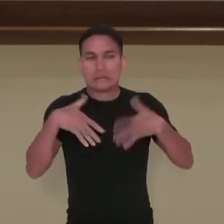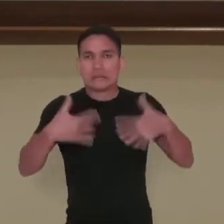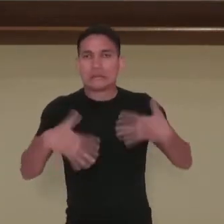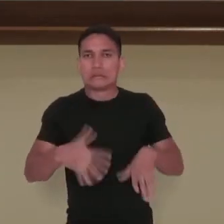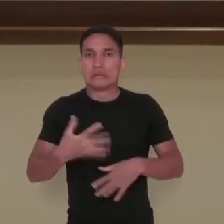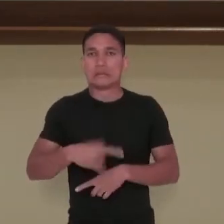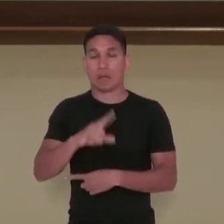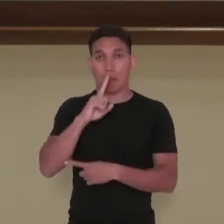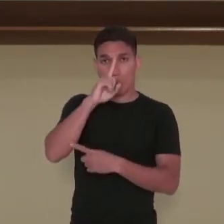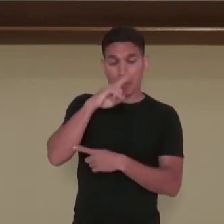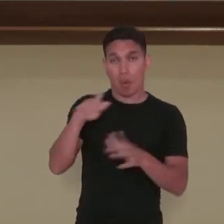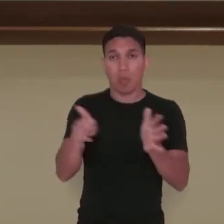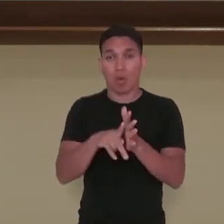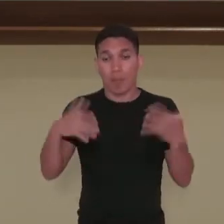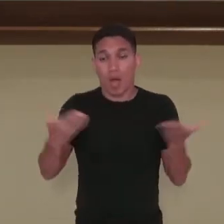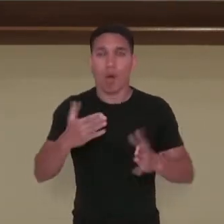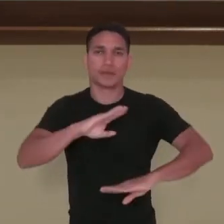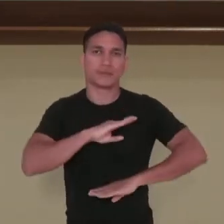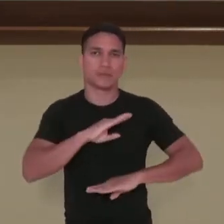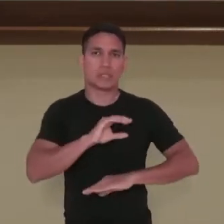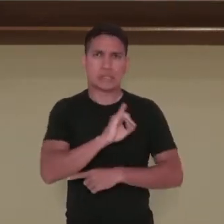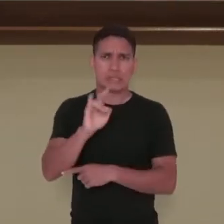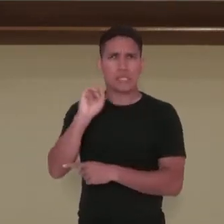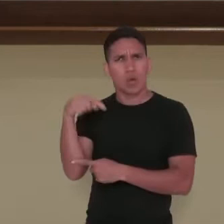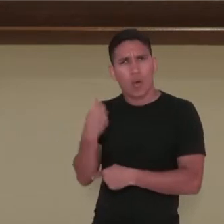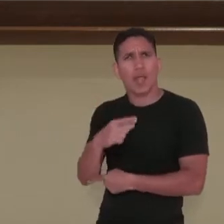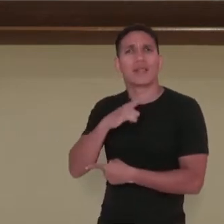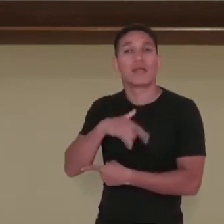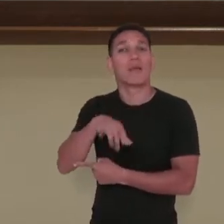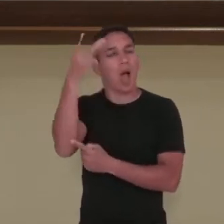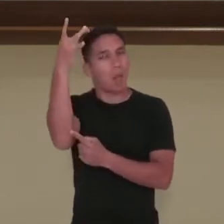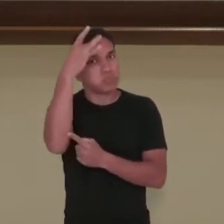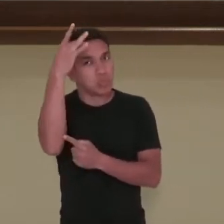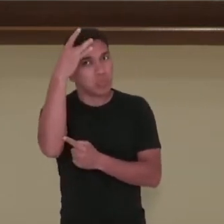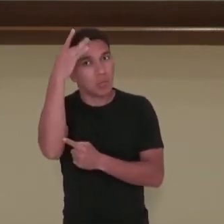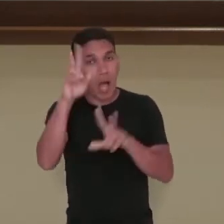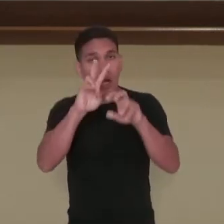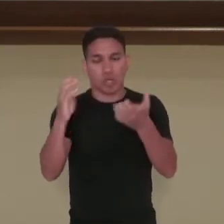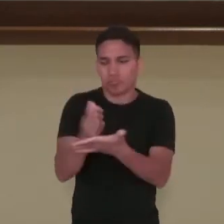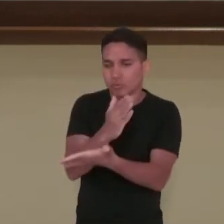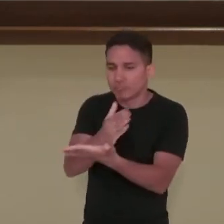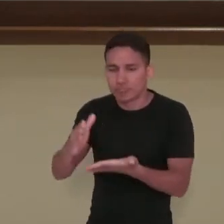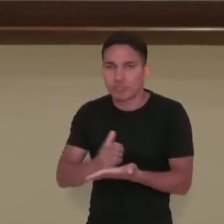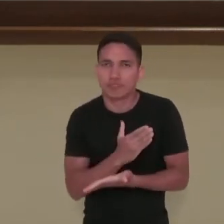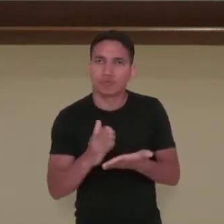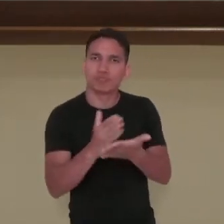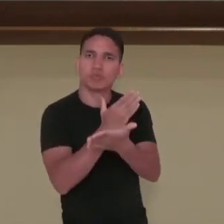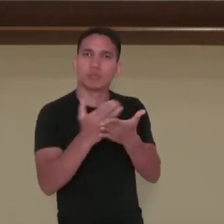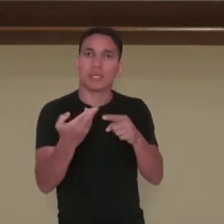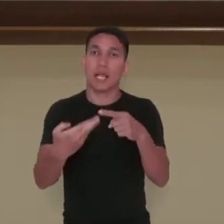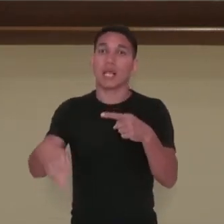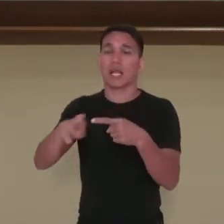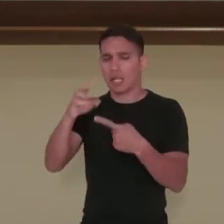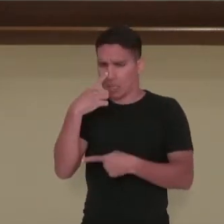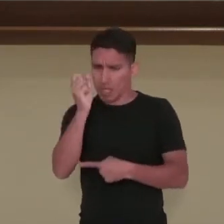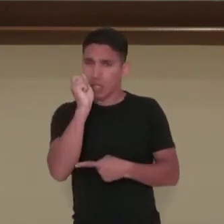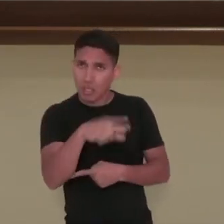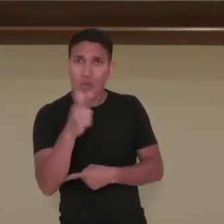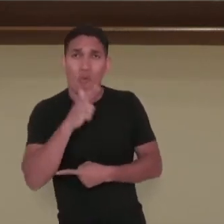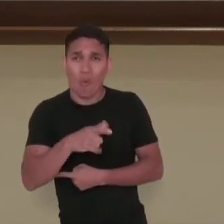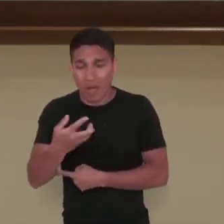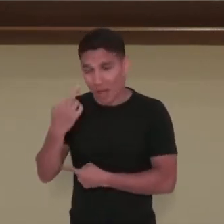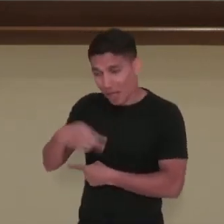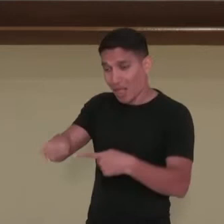atual conjuntura. Se tivéssemos uma maior conscientização na divisão do lixo para um reaproveitamento,